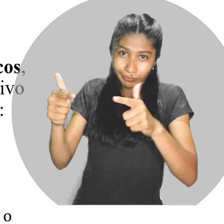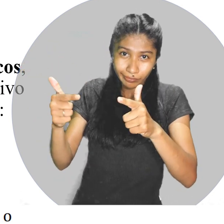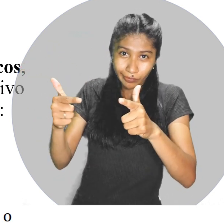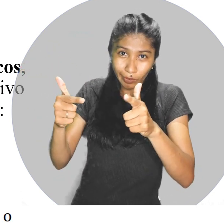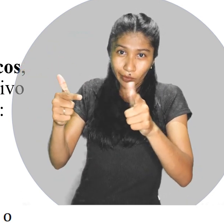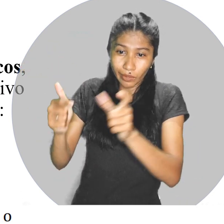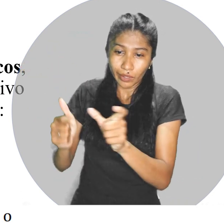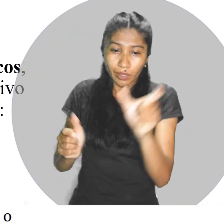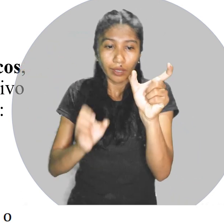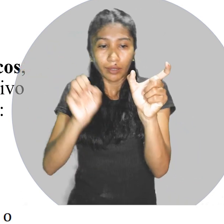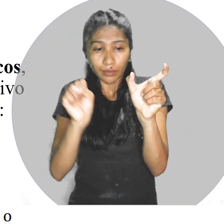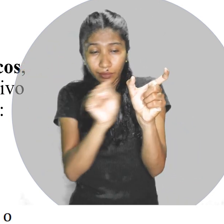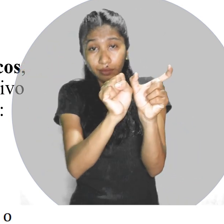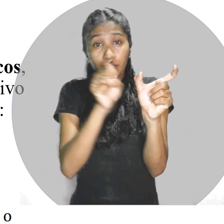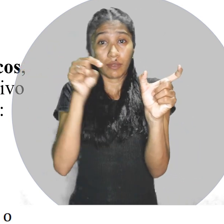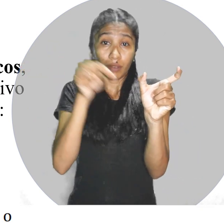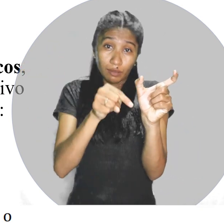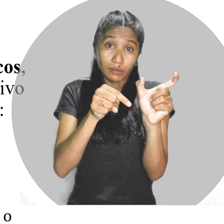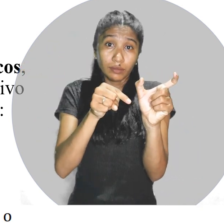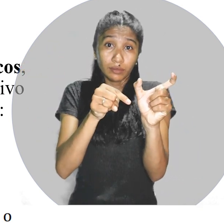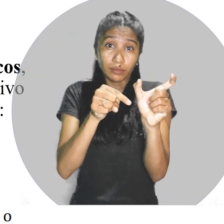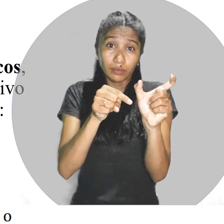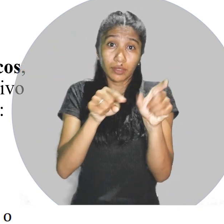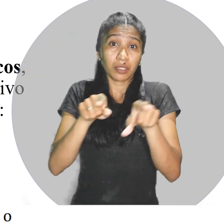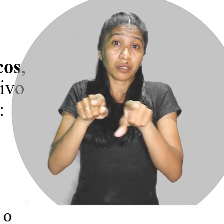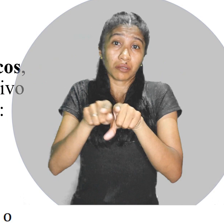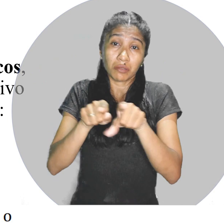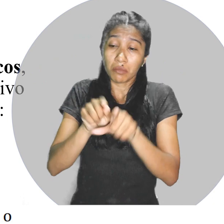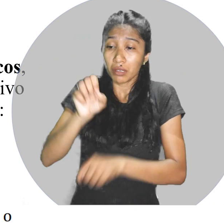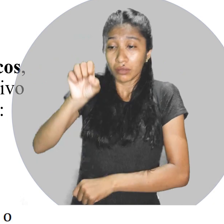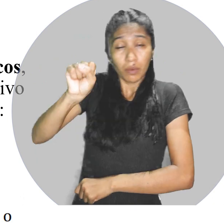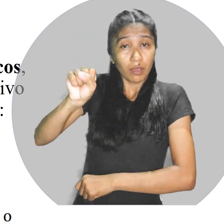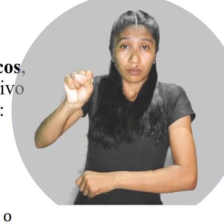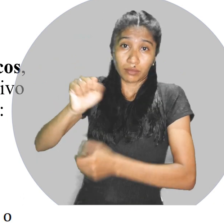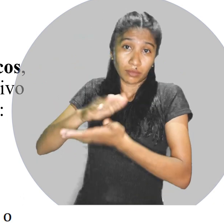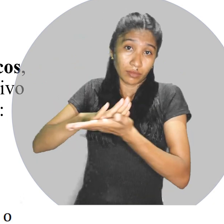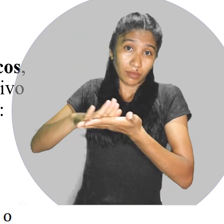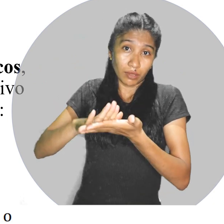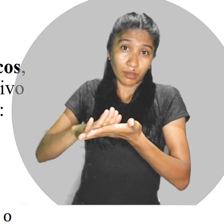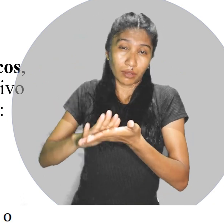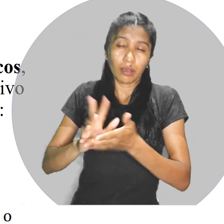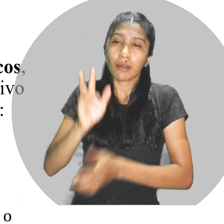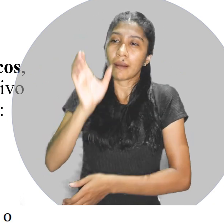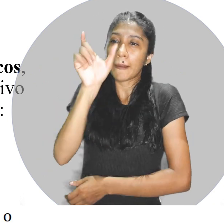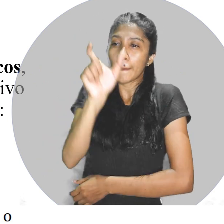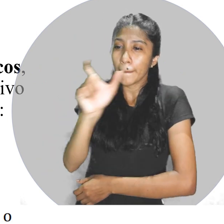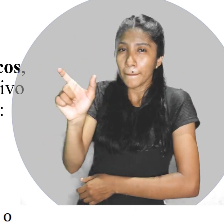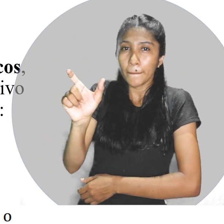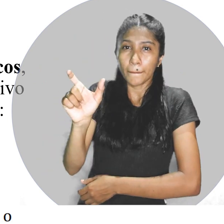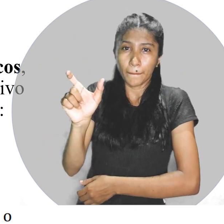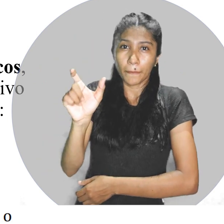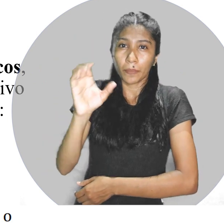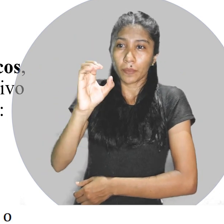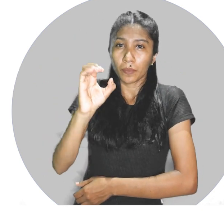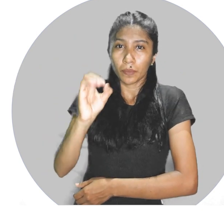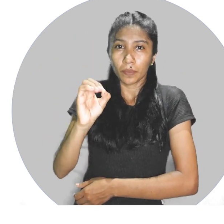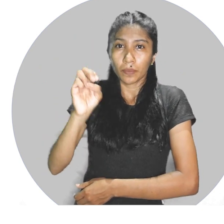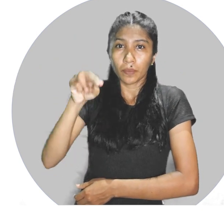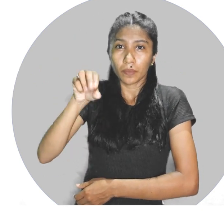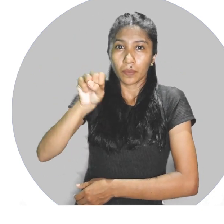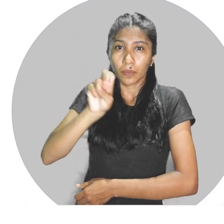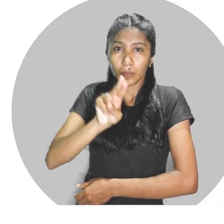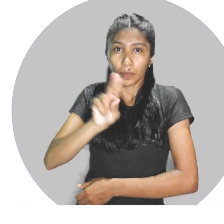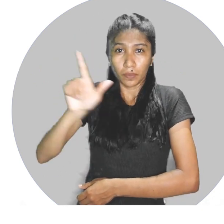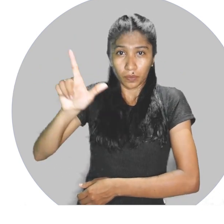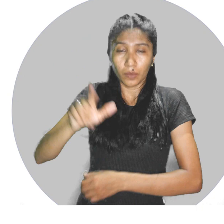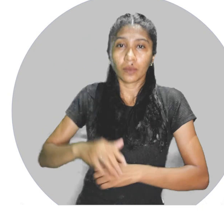com a letra S, nem com o som de S, como é o caso da palavra cônsul.